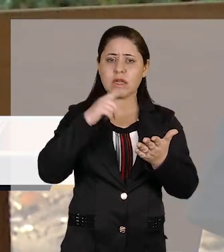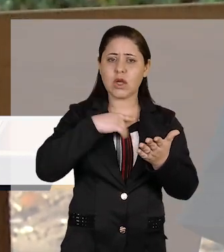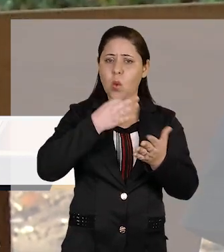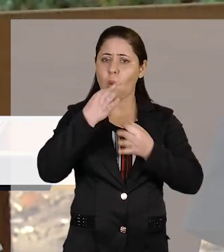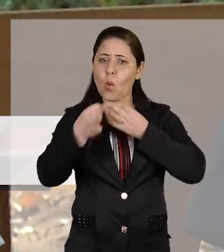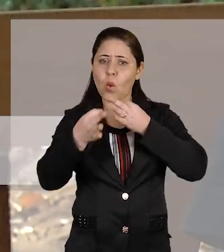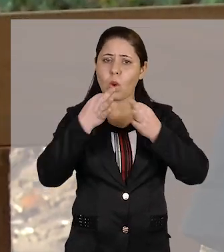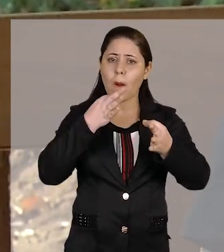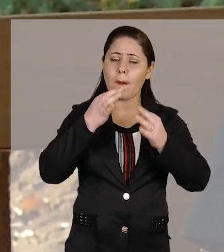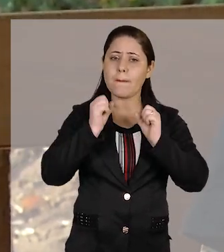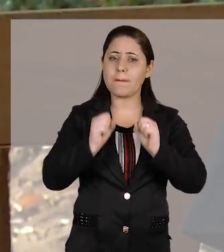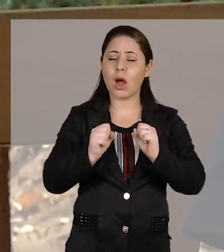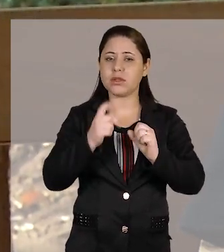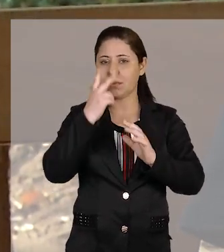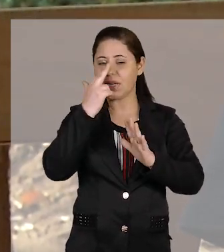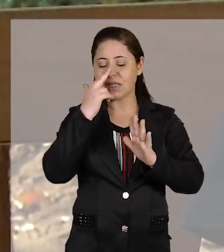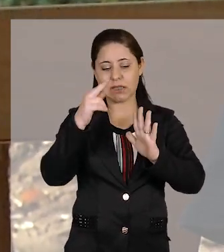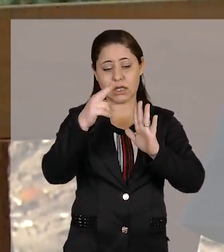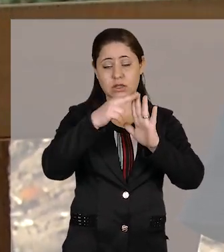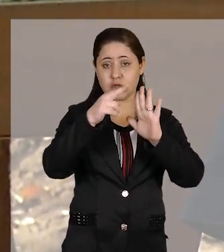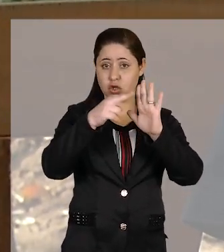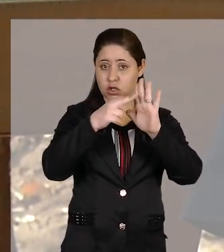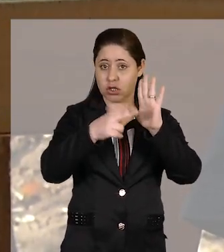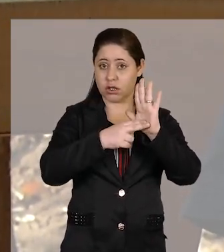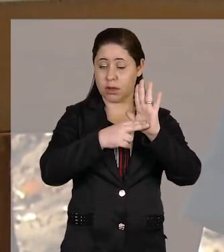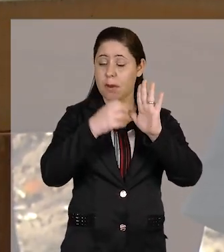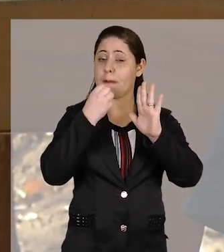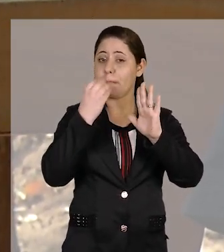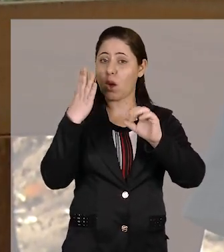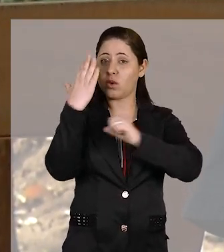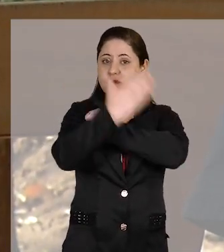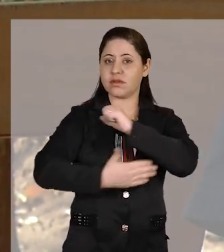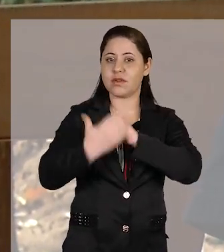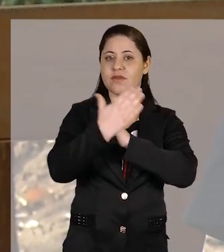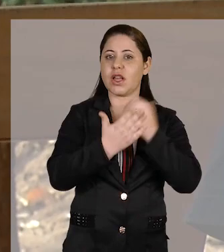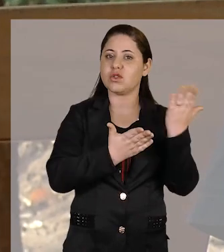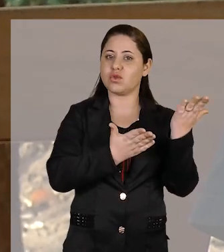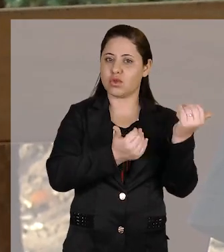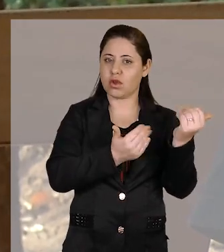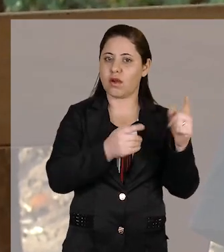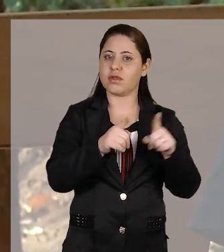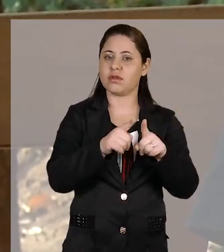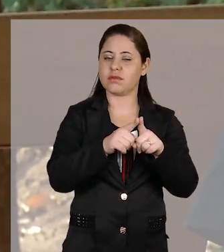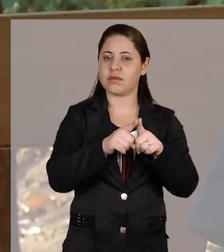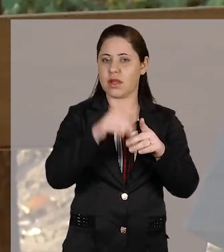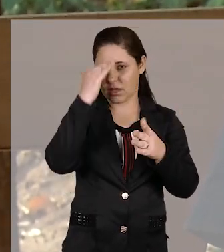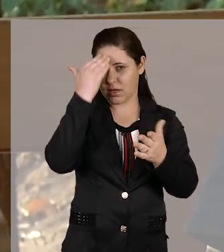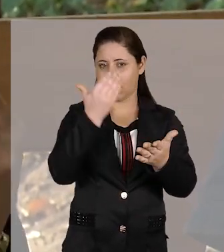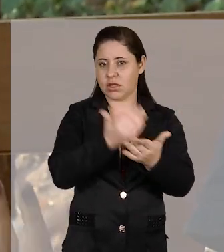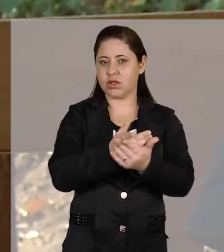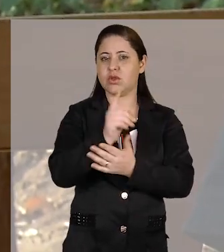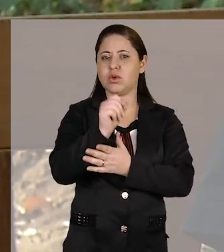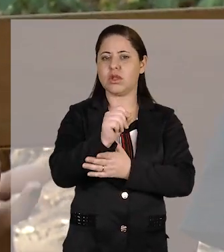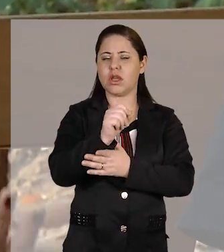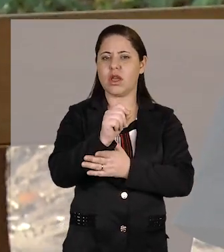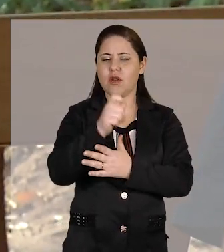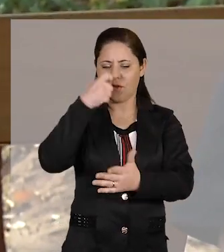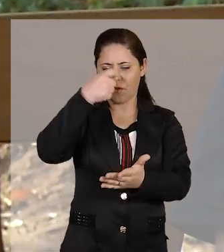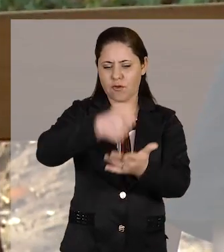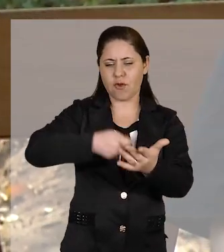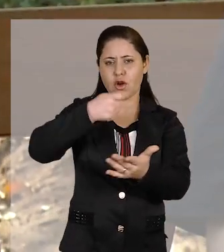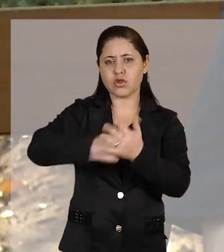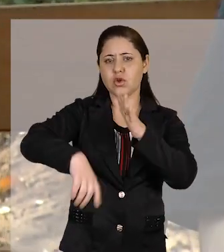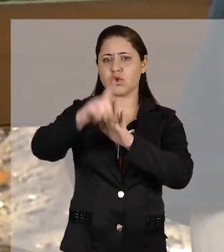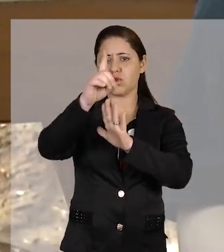vários argumentos que podem ser diretrizes para uma boa defesa do adolescente. Eu acredito que reforça o direito